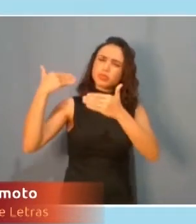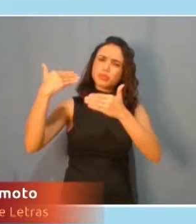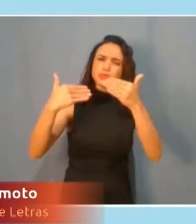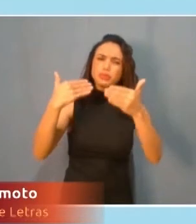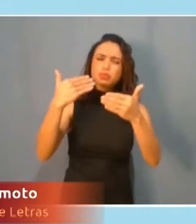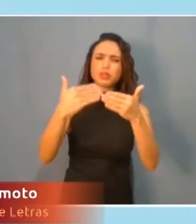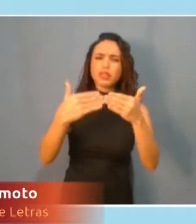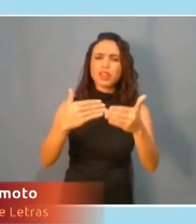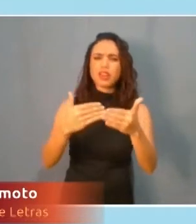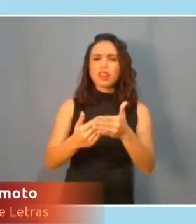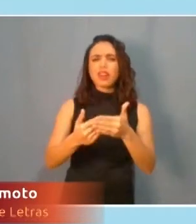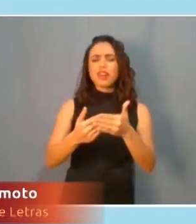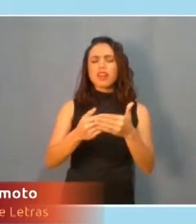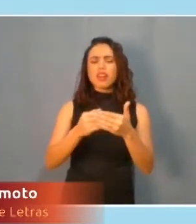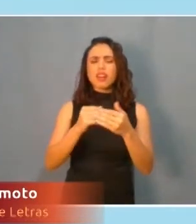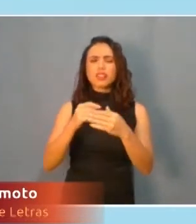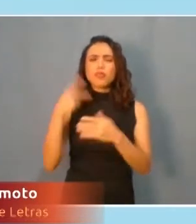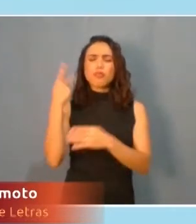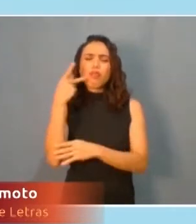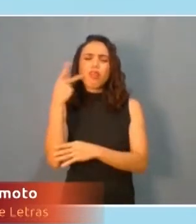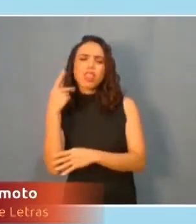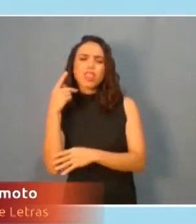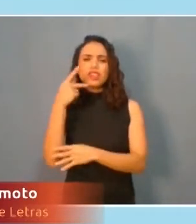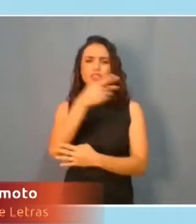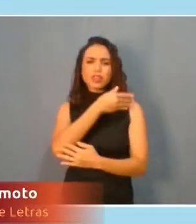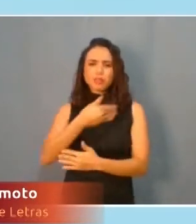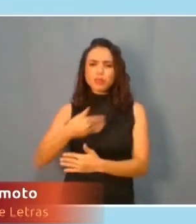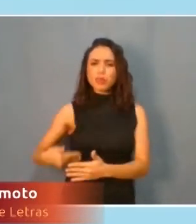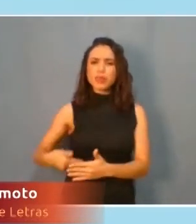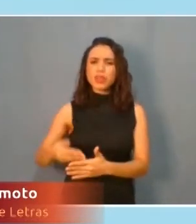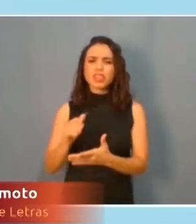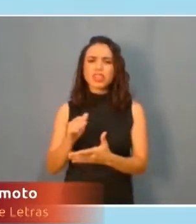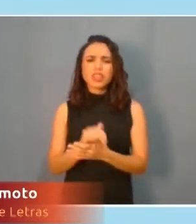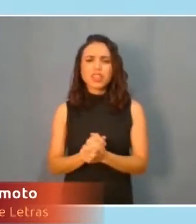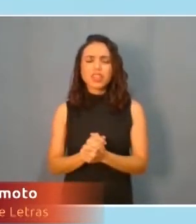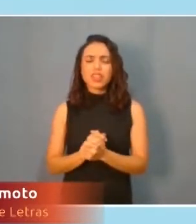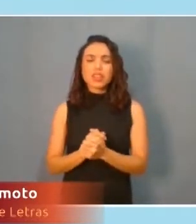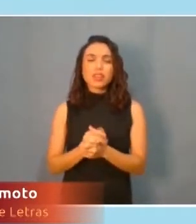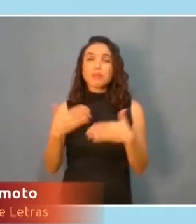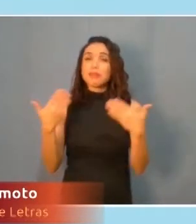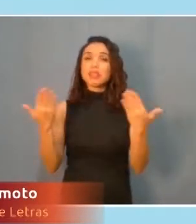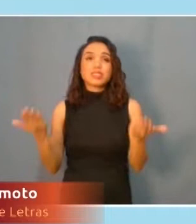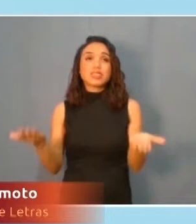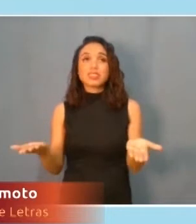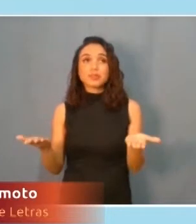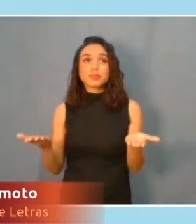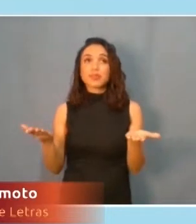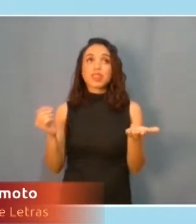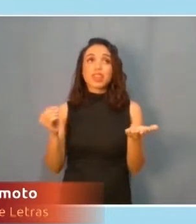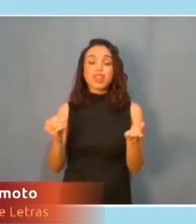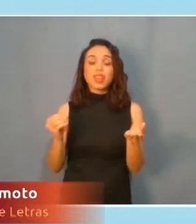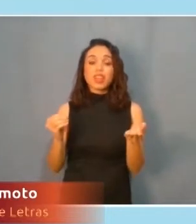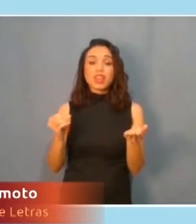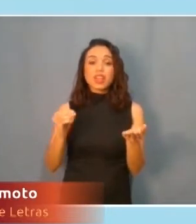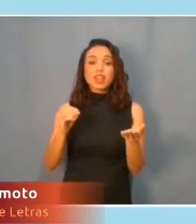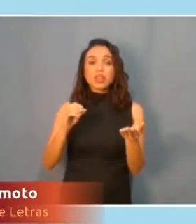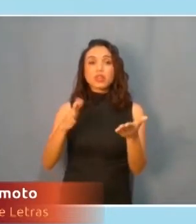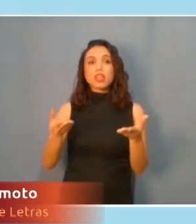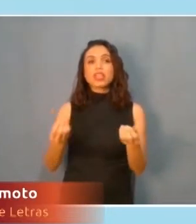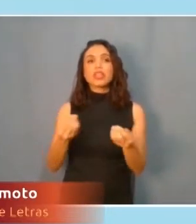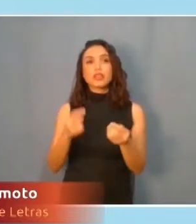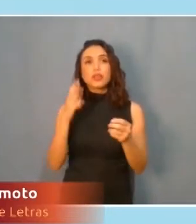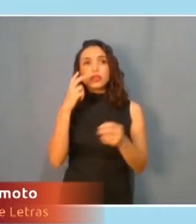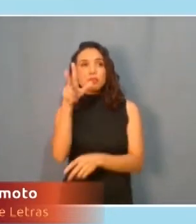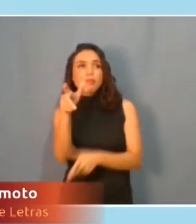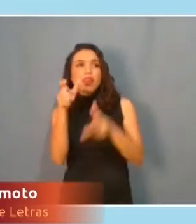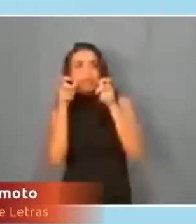Unidas ainda não disseram que voltamos, mas ao que tudo indica pelo quadro dramático que a gente está experimentando, a gente vai